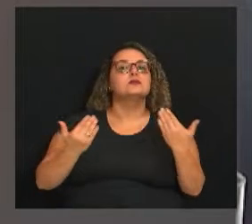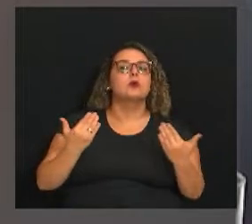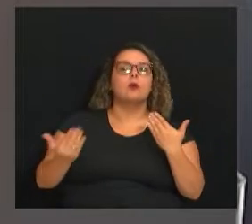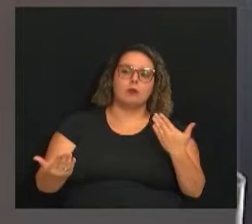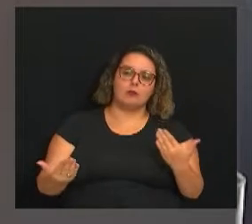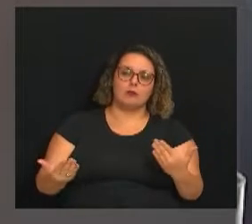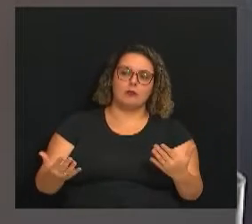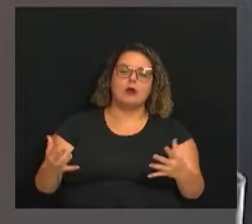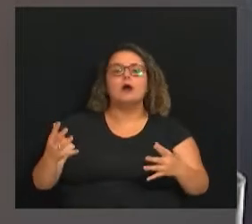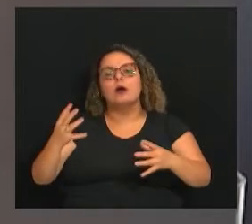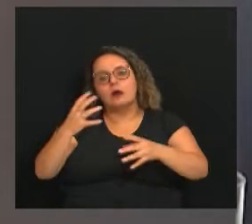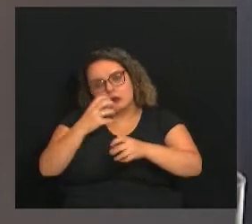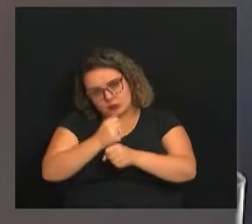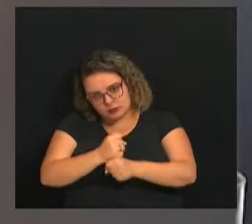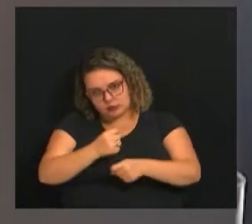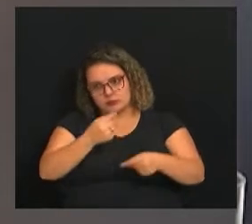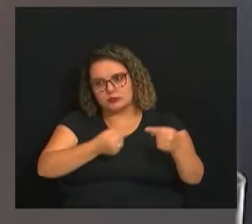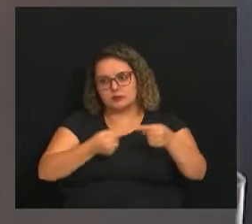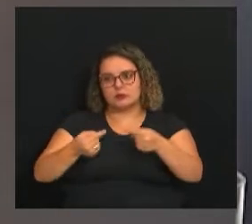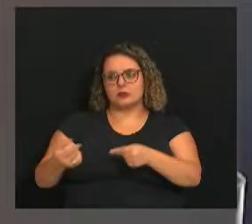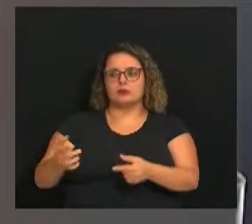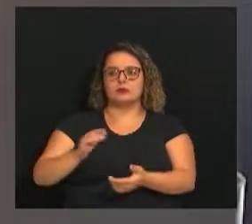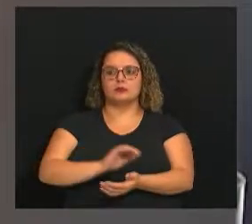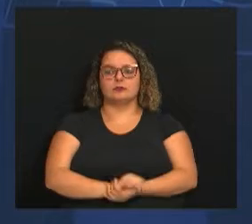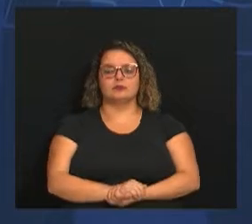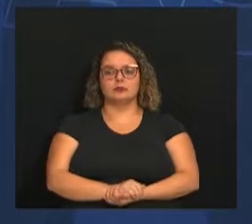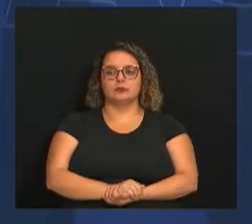poder somar aqui nesse debate.